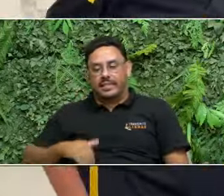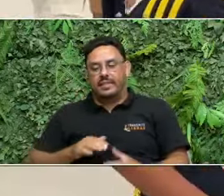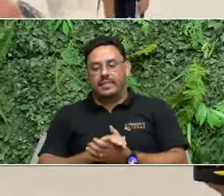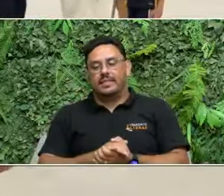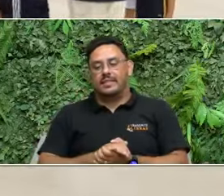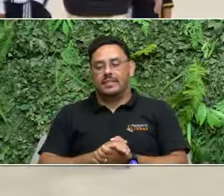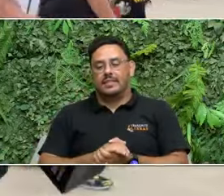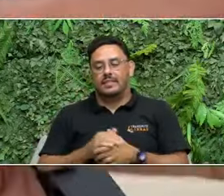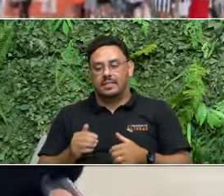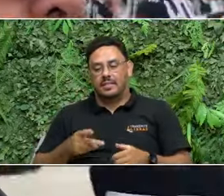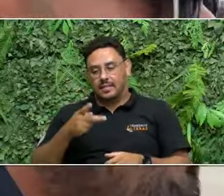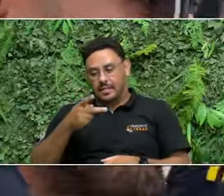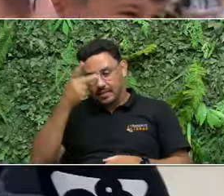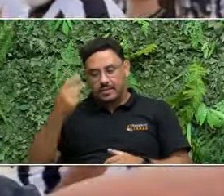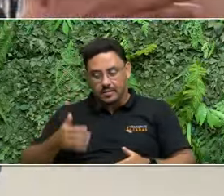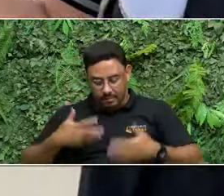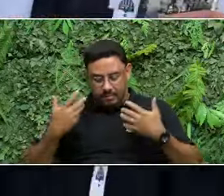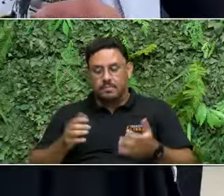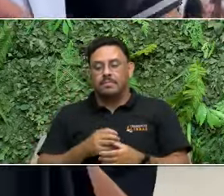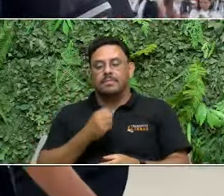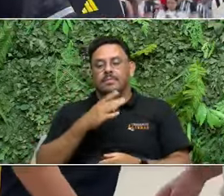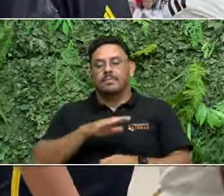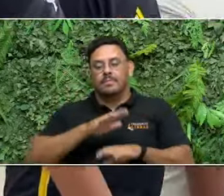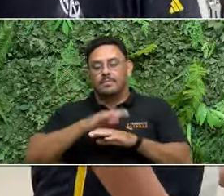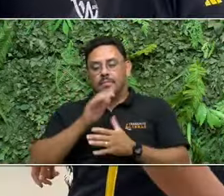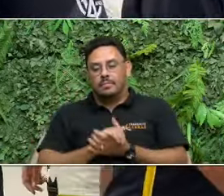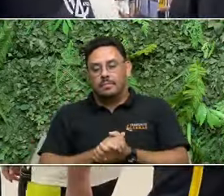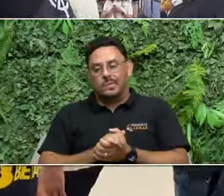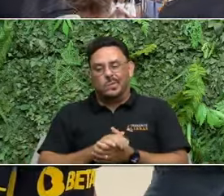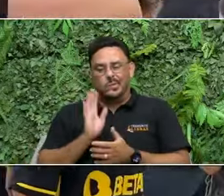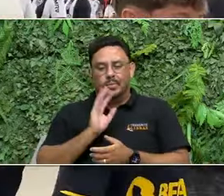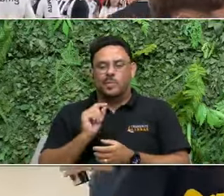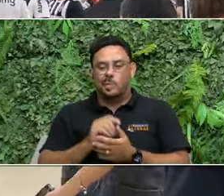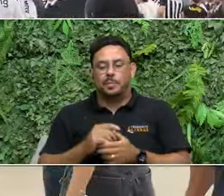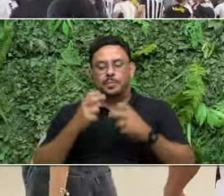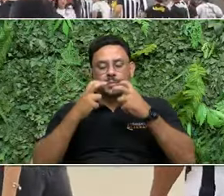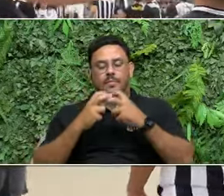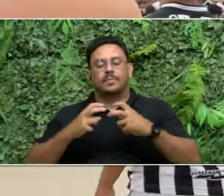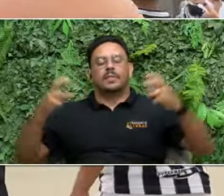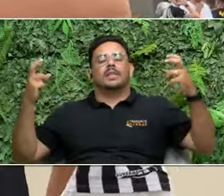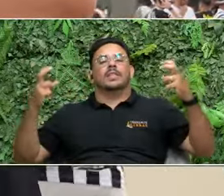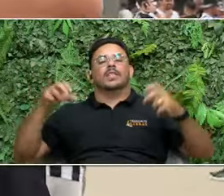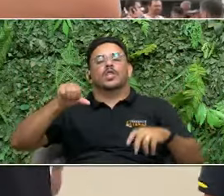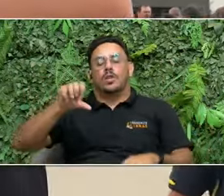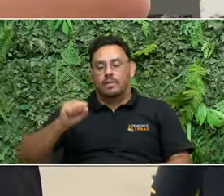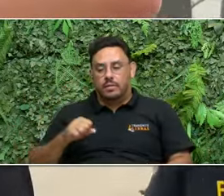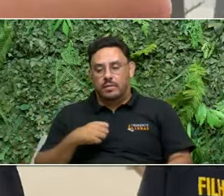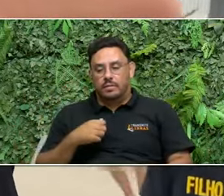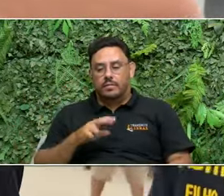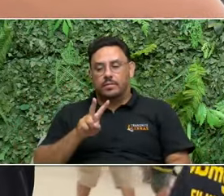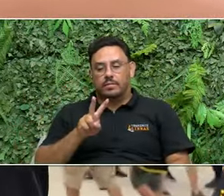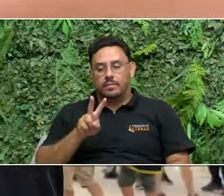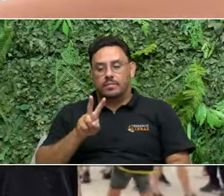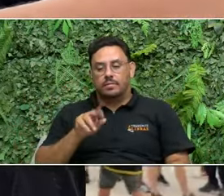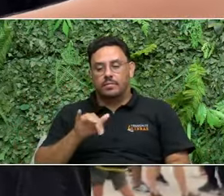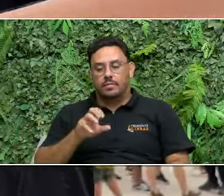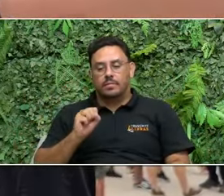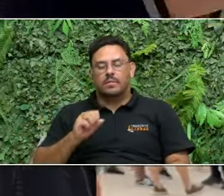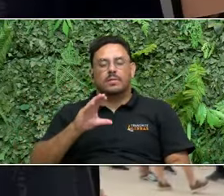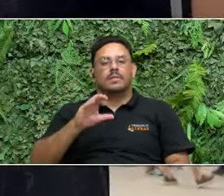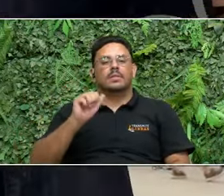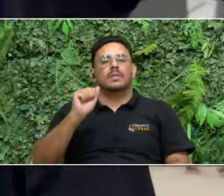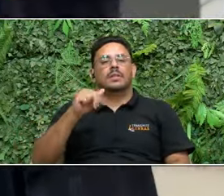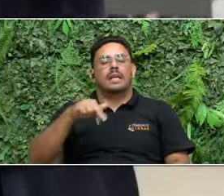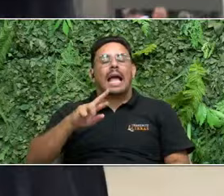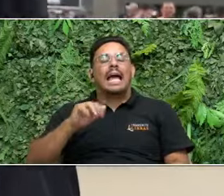só o povo tá animado Fala meu amigo bom demais beleza Solte a tua voz da 98 qual o seu nome Vinícius Carandaí Minas